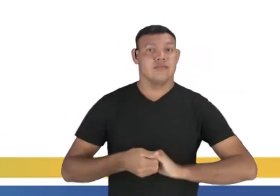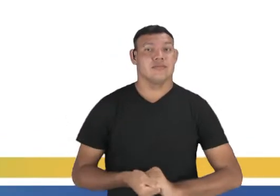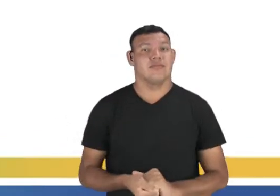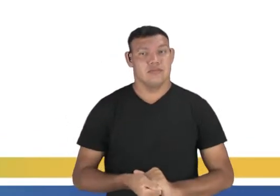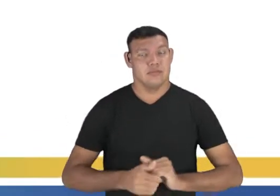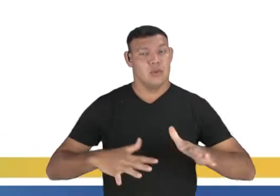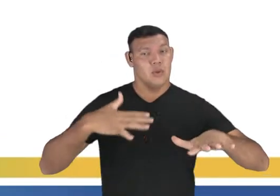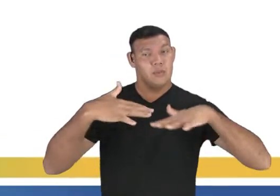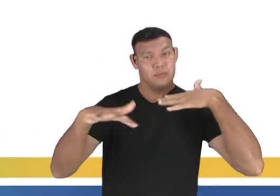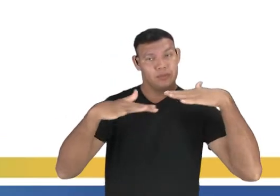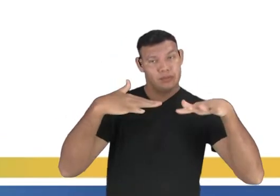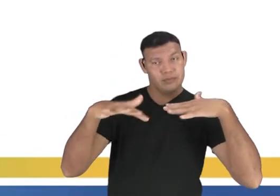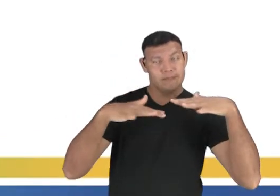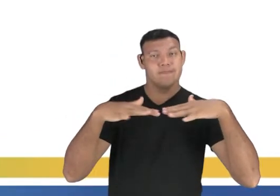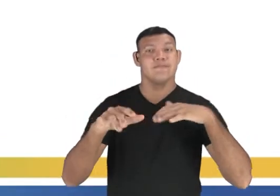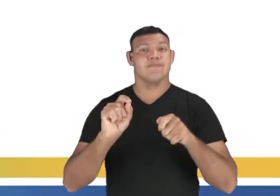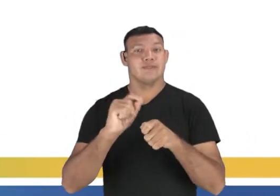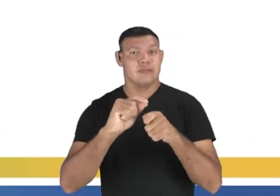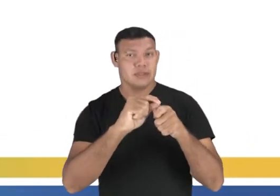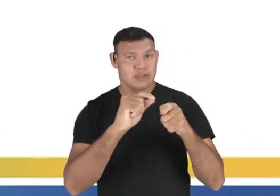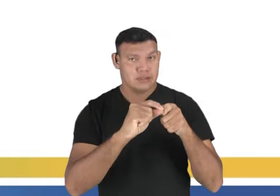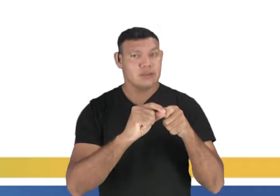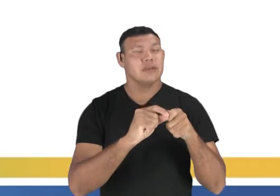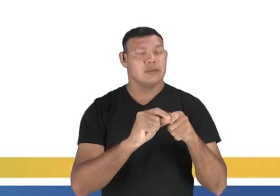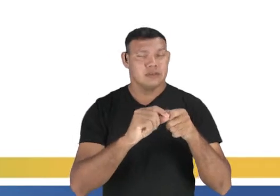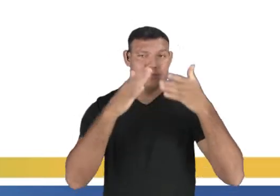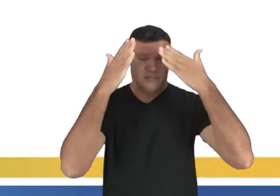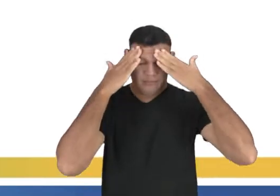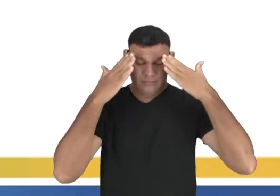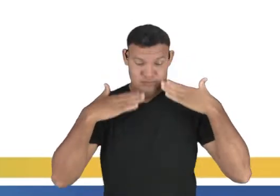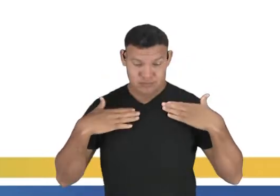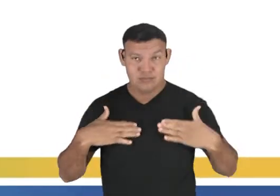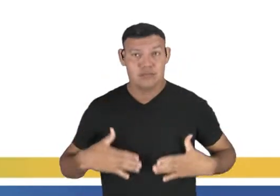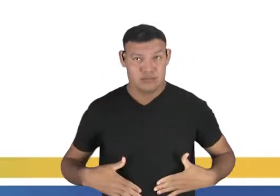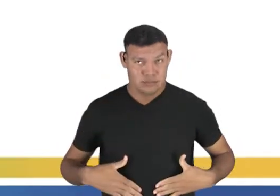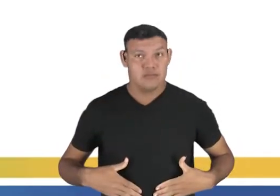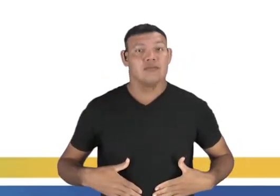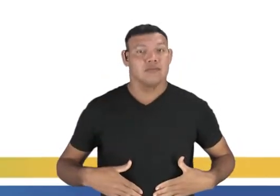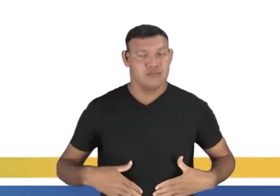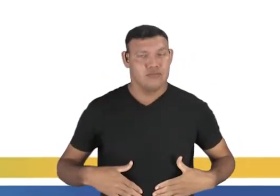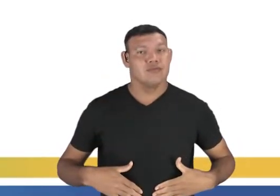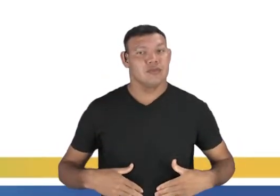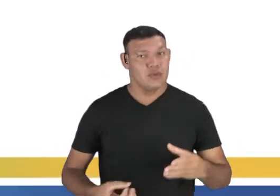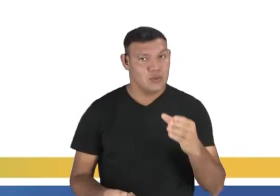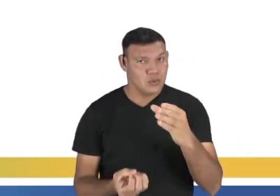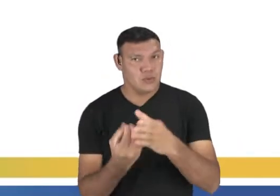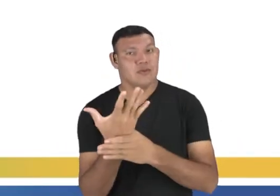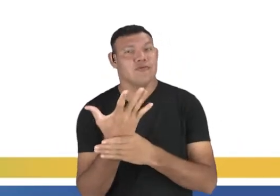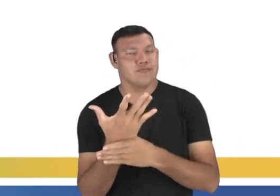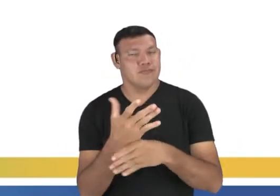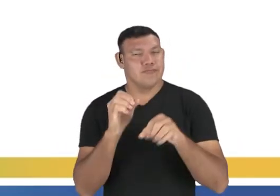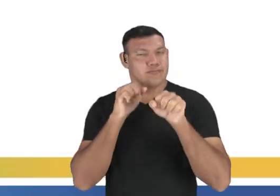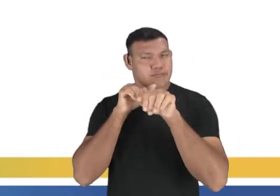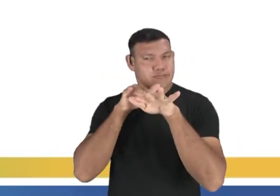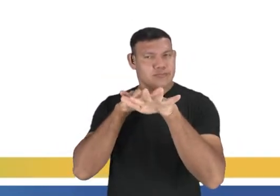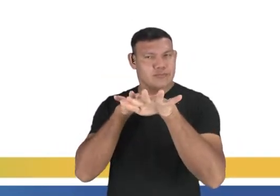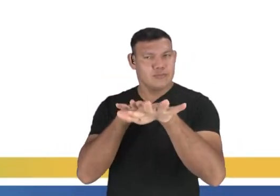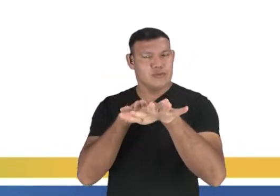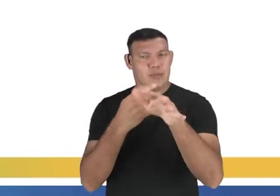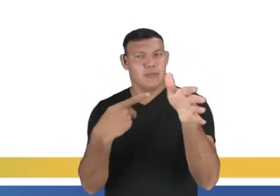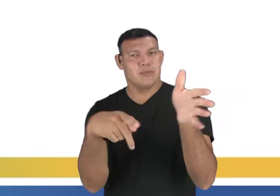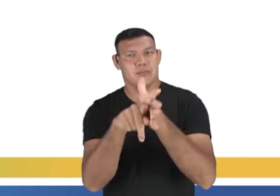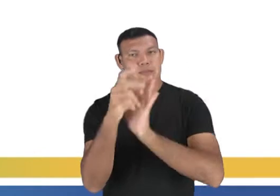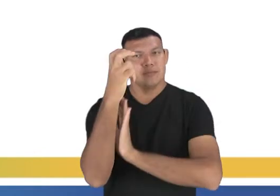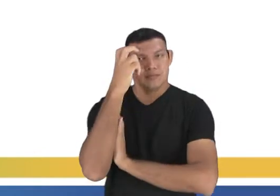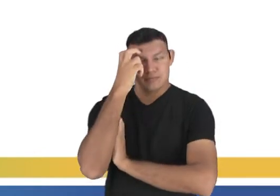são movimentos realizados ao nível corporal e que constituem-se como manifestações